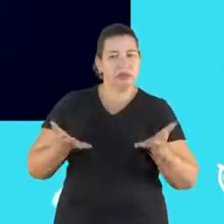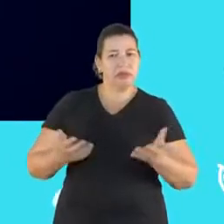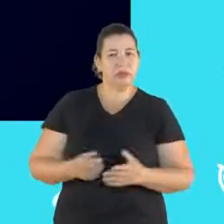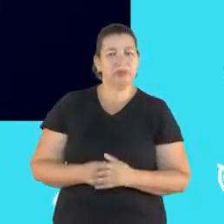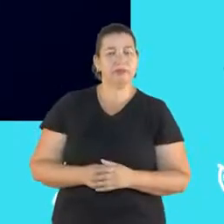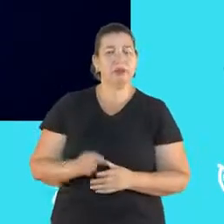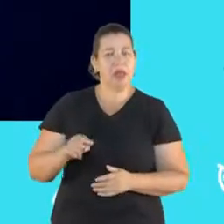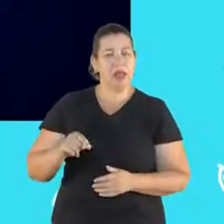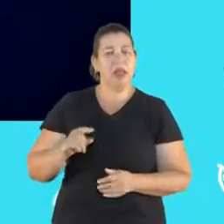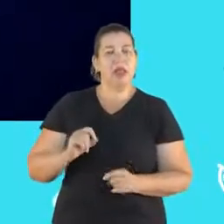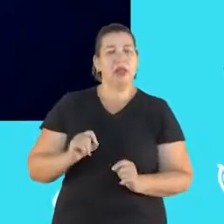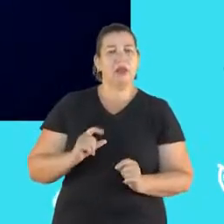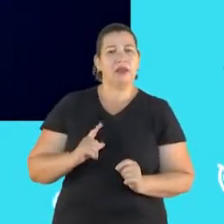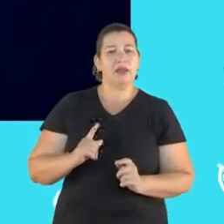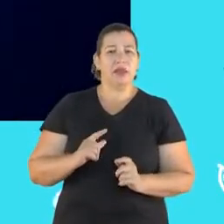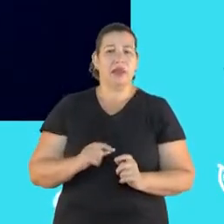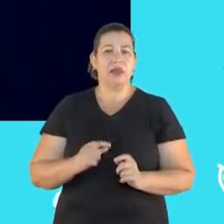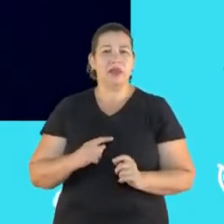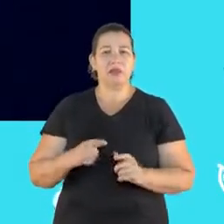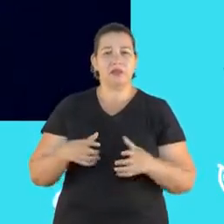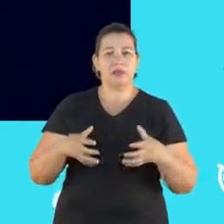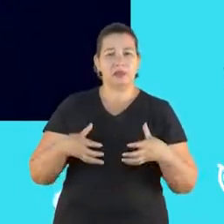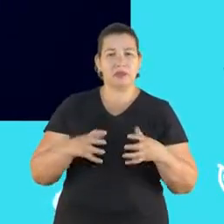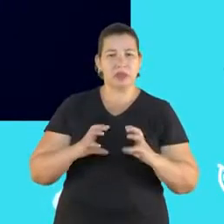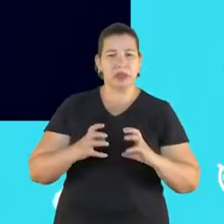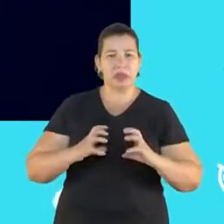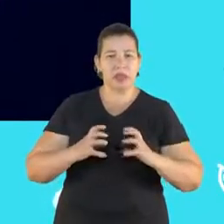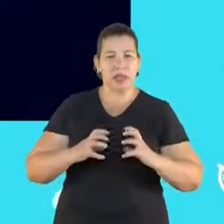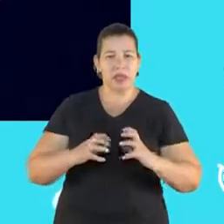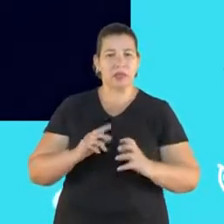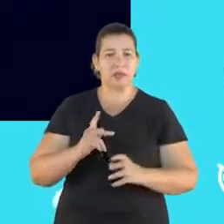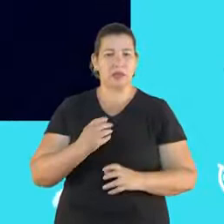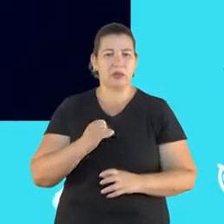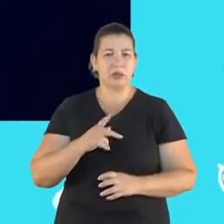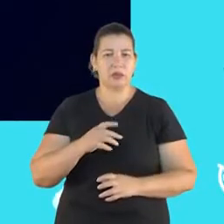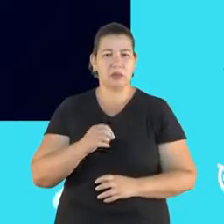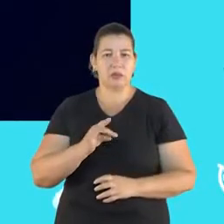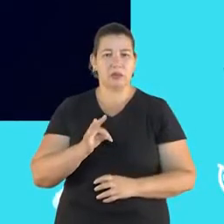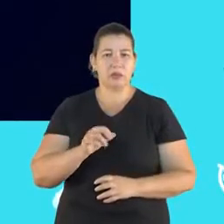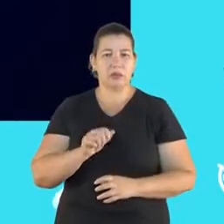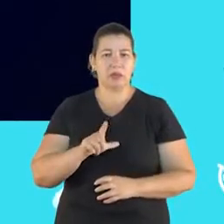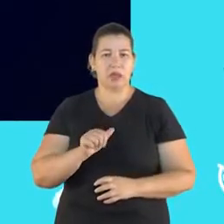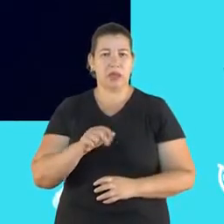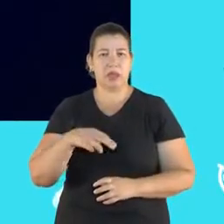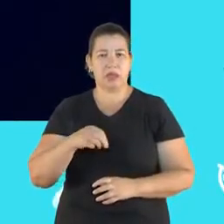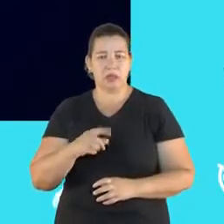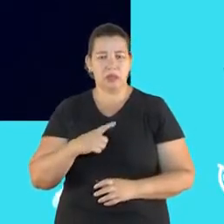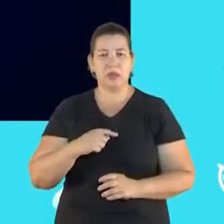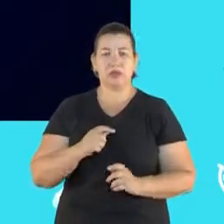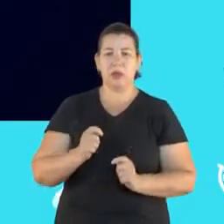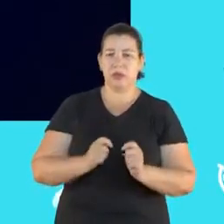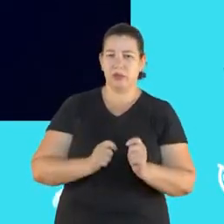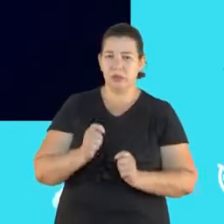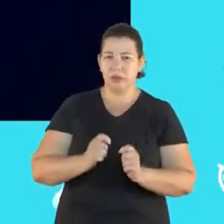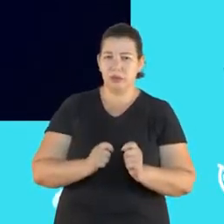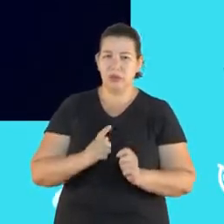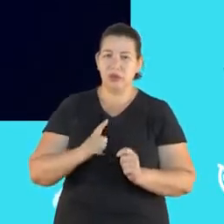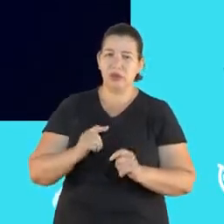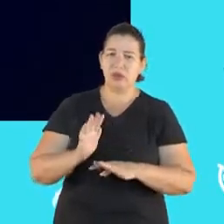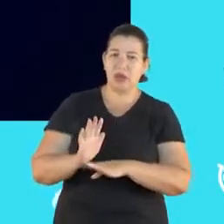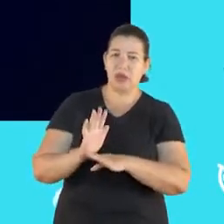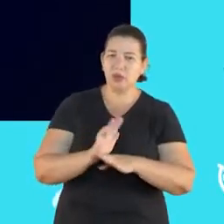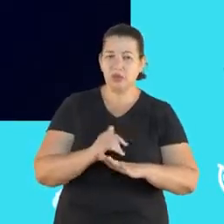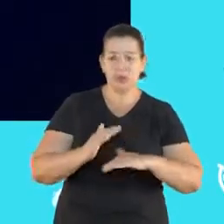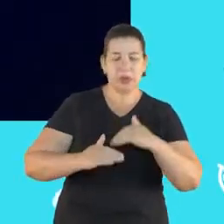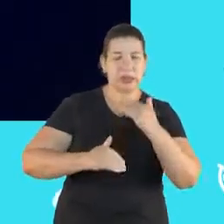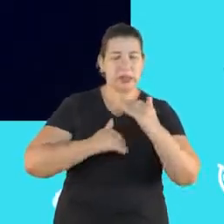A própria hipófise é controlada por uma pequena região do cérebro, o hipotálamo. O hormônio de crescimento regula os crescimentos